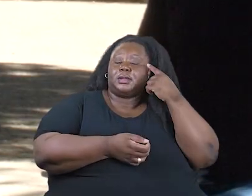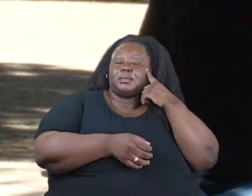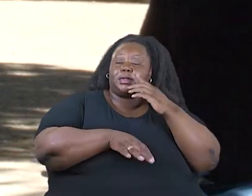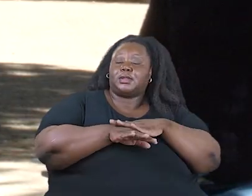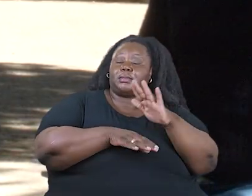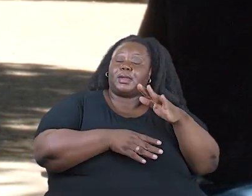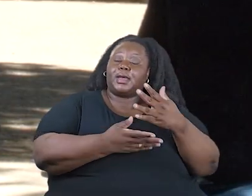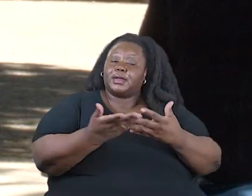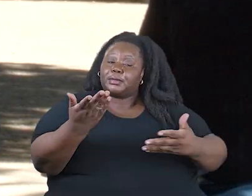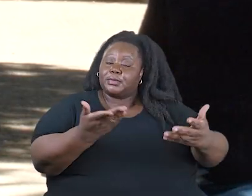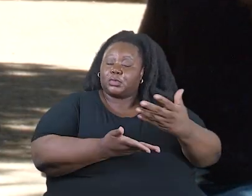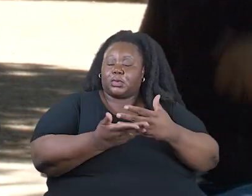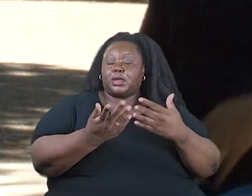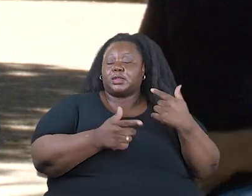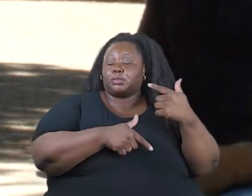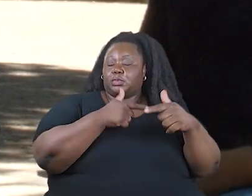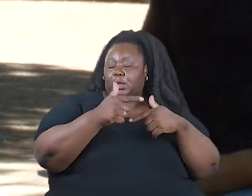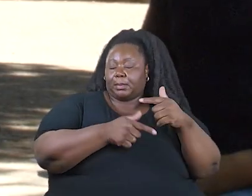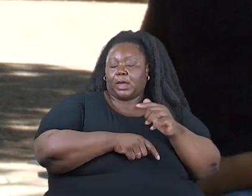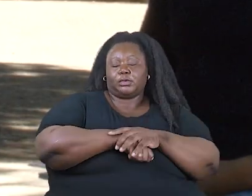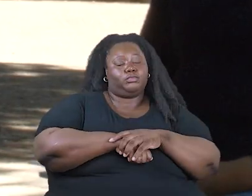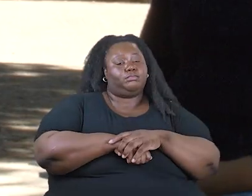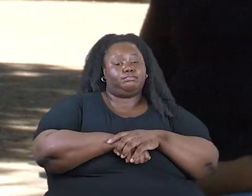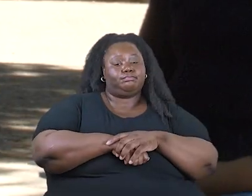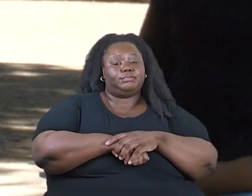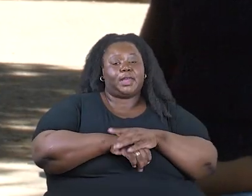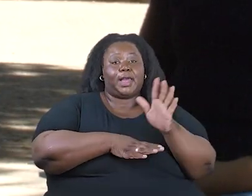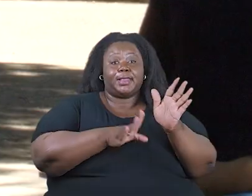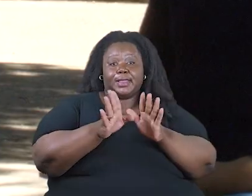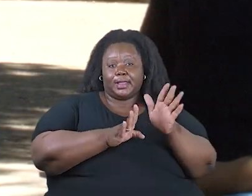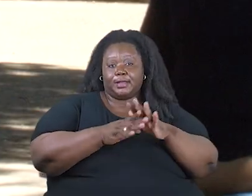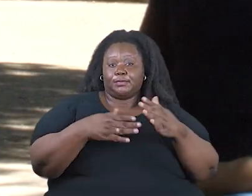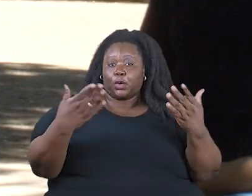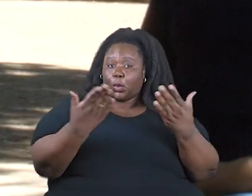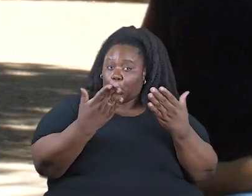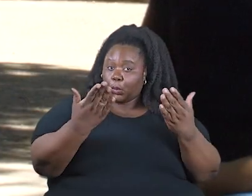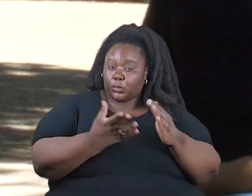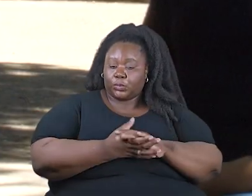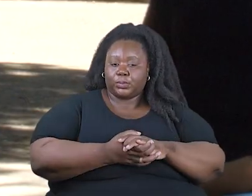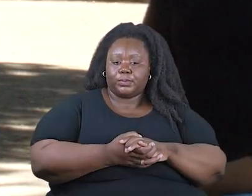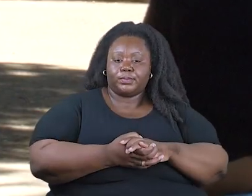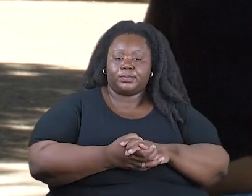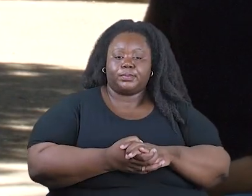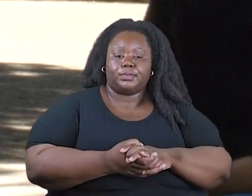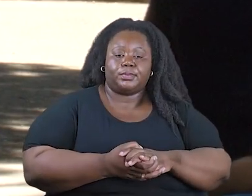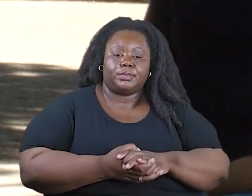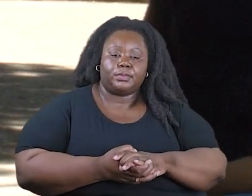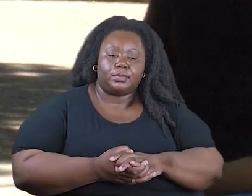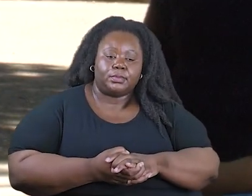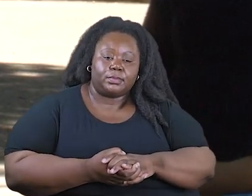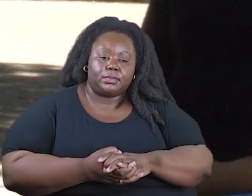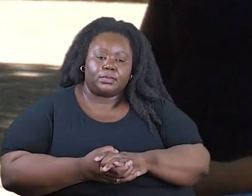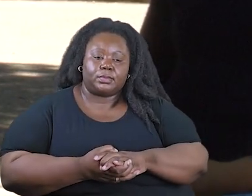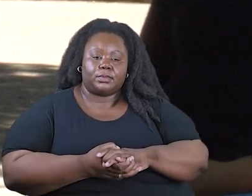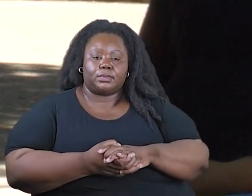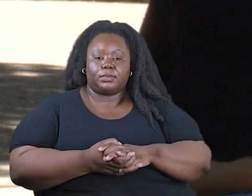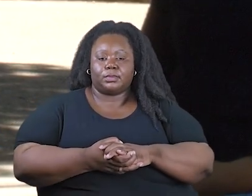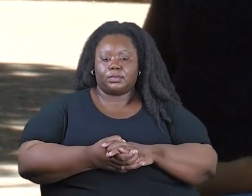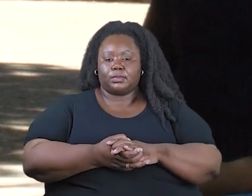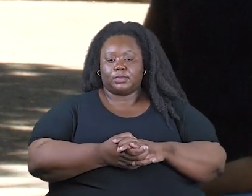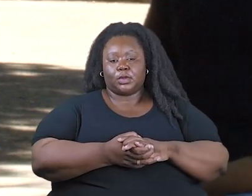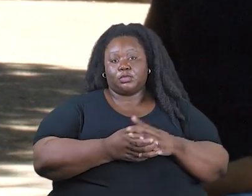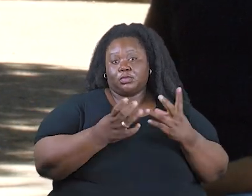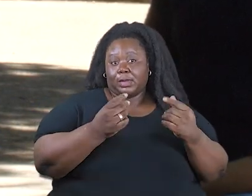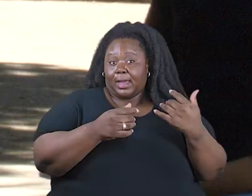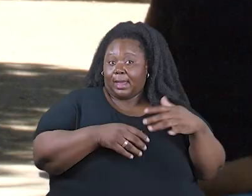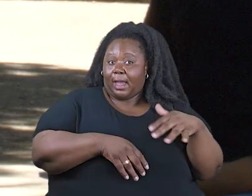mais nessa circulação da obra, de um trabalho que fosse acessível. Então, hoje em dia, custa uma fortuna essa tela, né? Se aparecer num